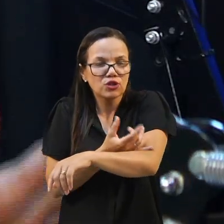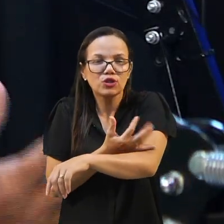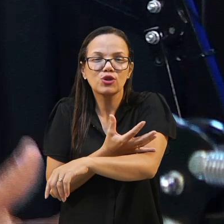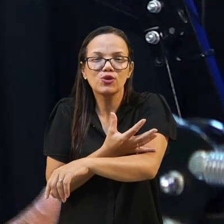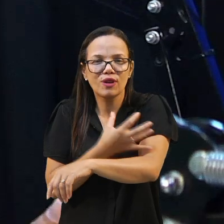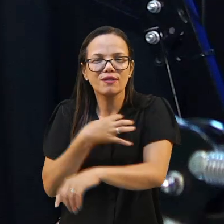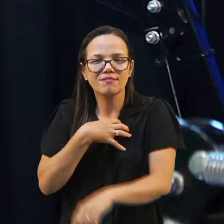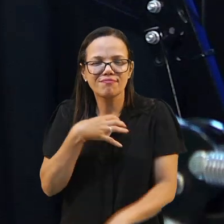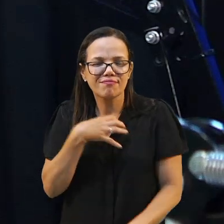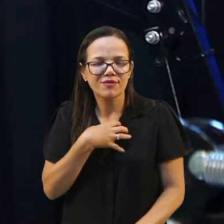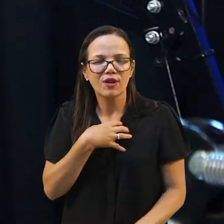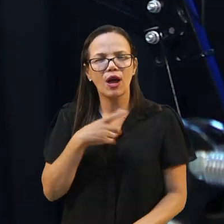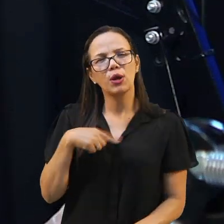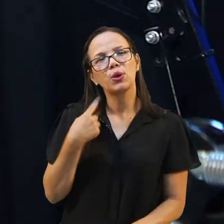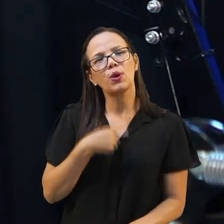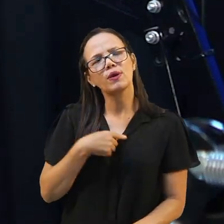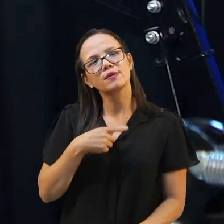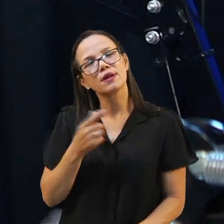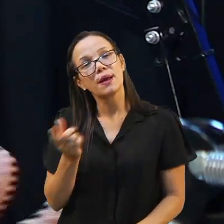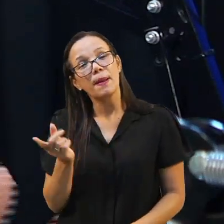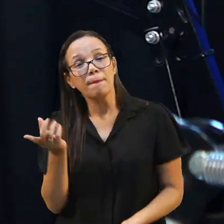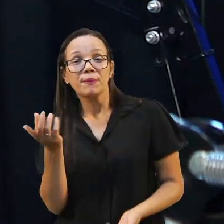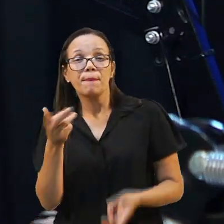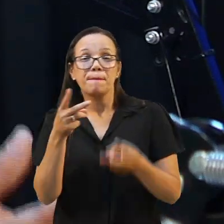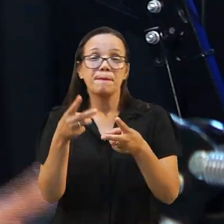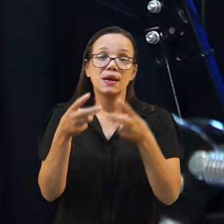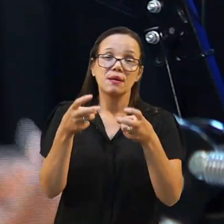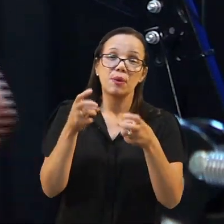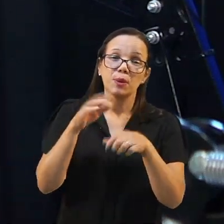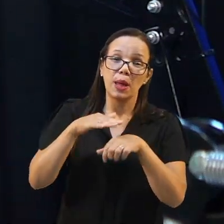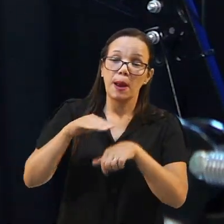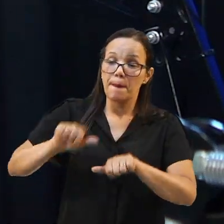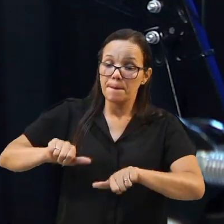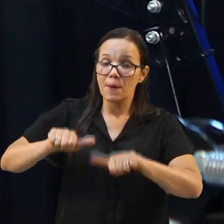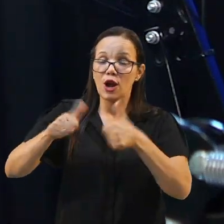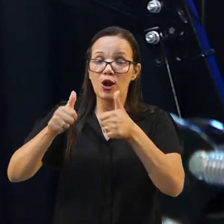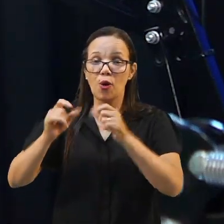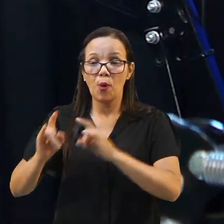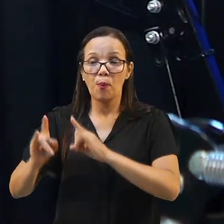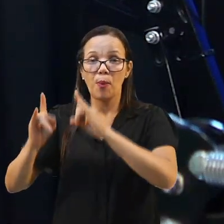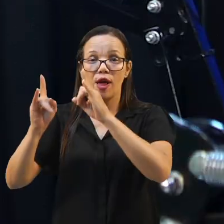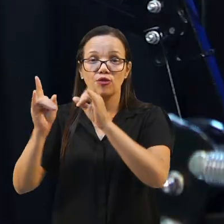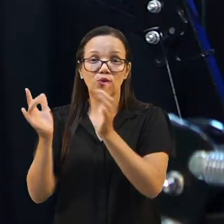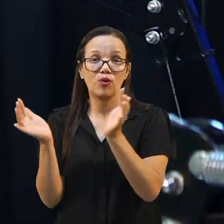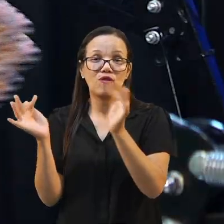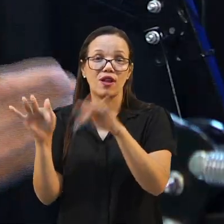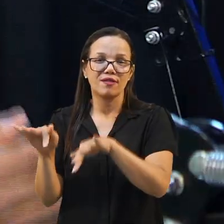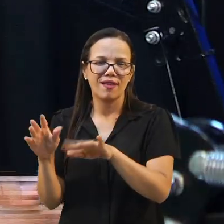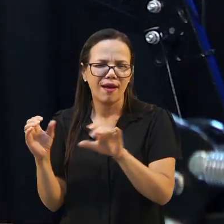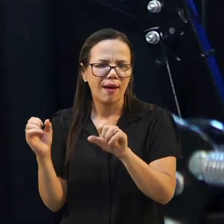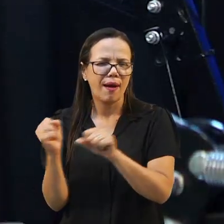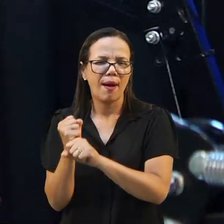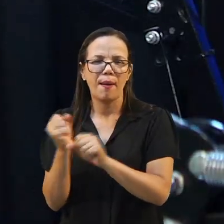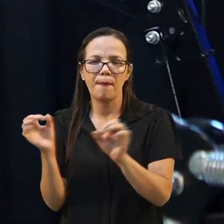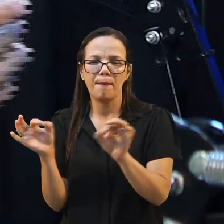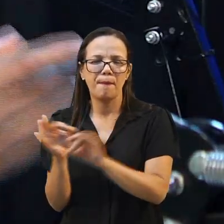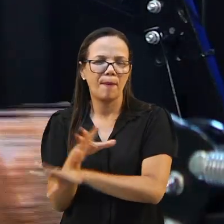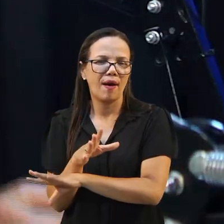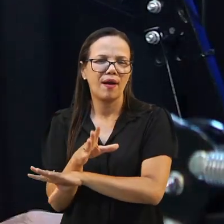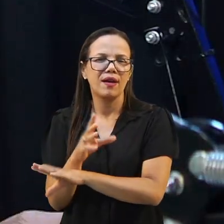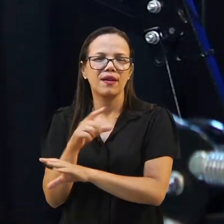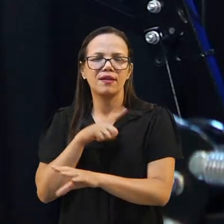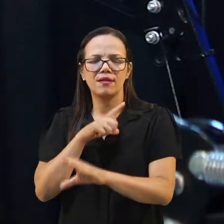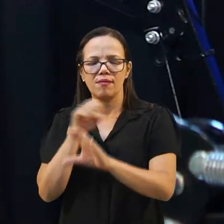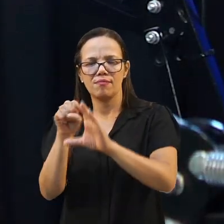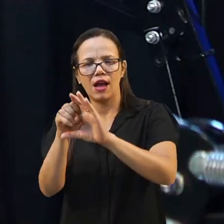nós chegamos à conclusão que era mais viável concluir esse prédio, dar as características